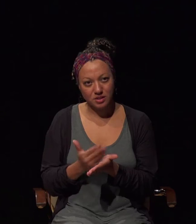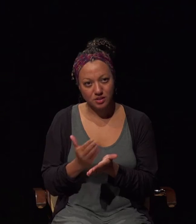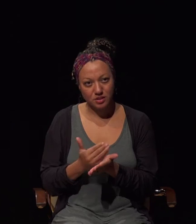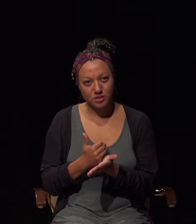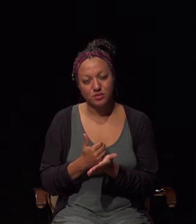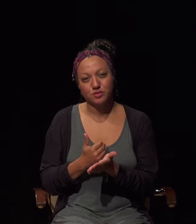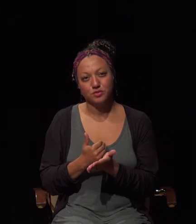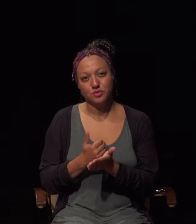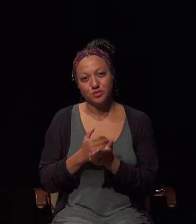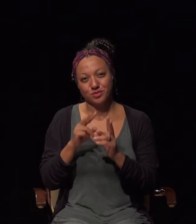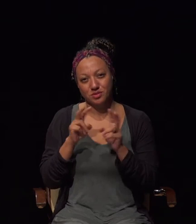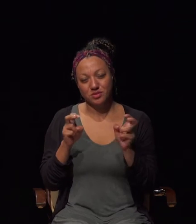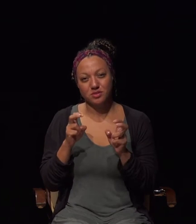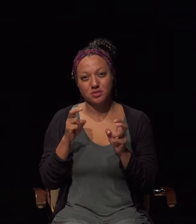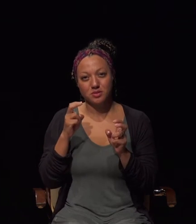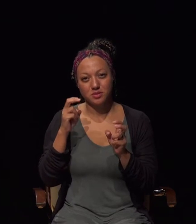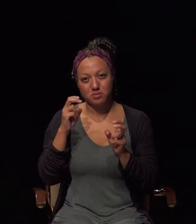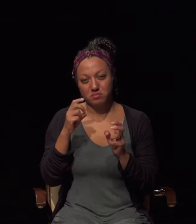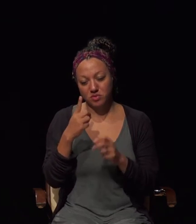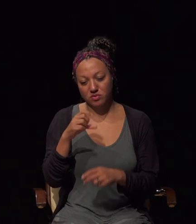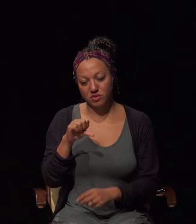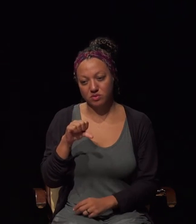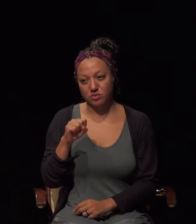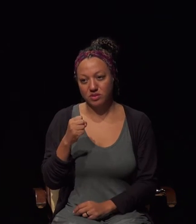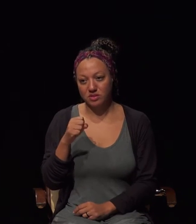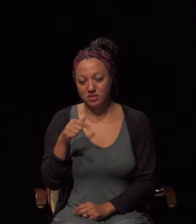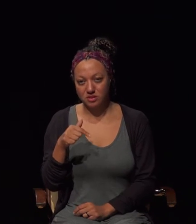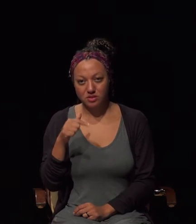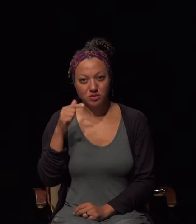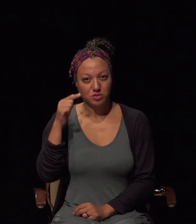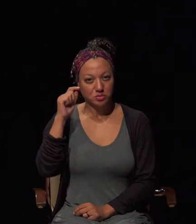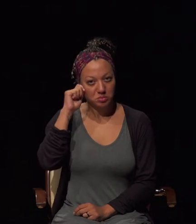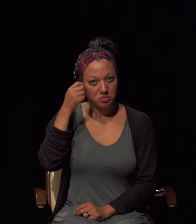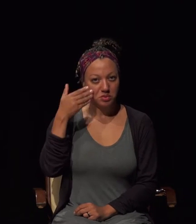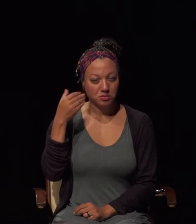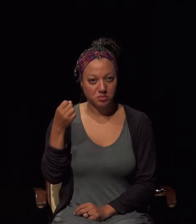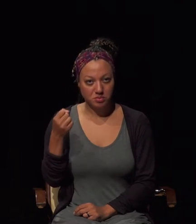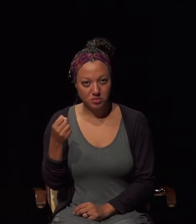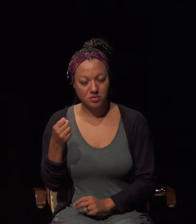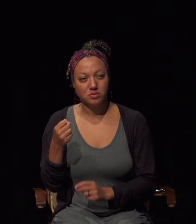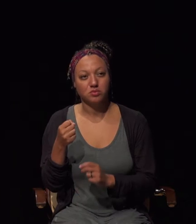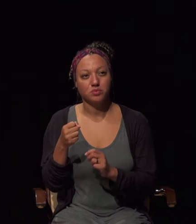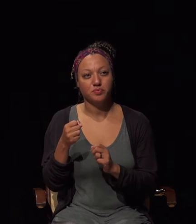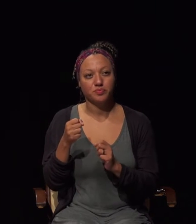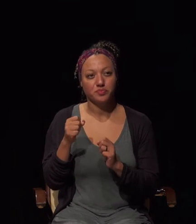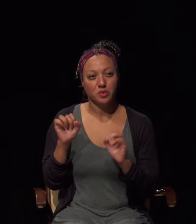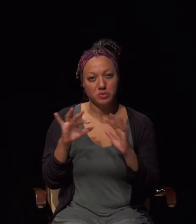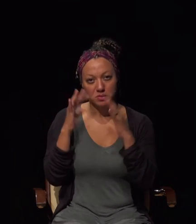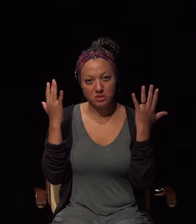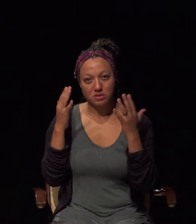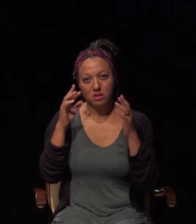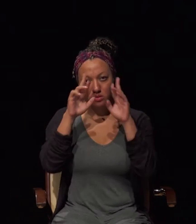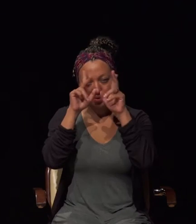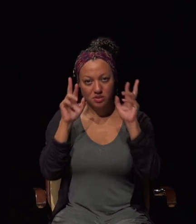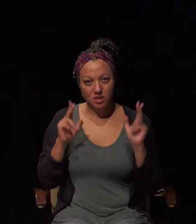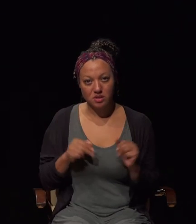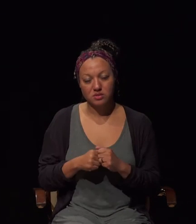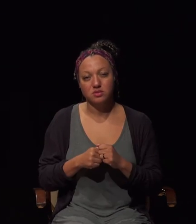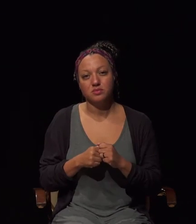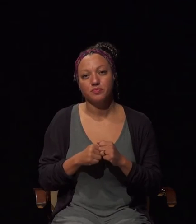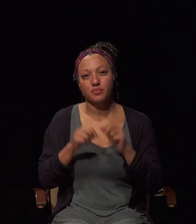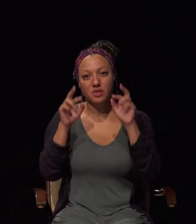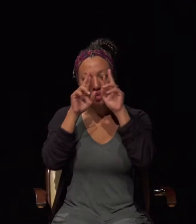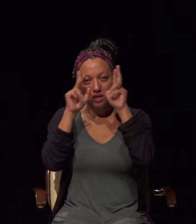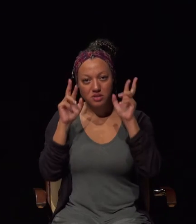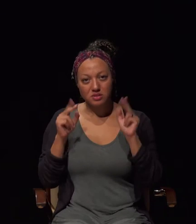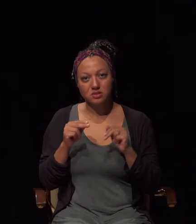em preto e branco de 87 o espetáculo das raças de 93 racismo do Brasil